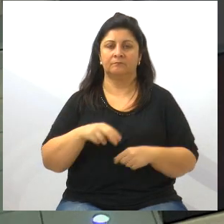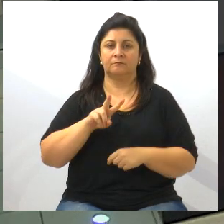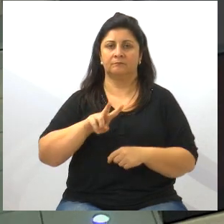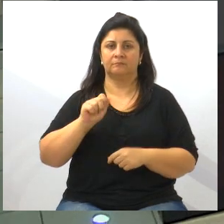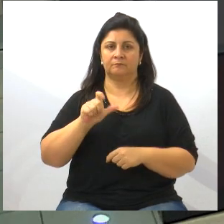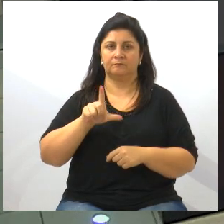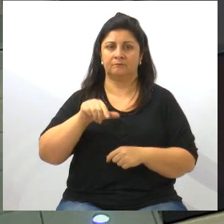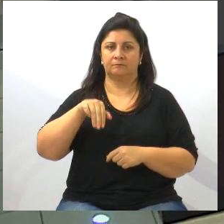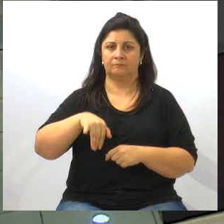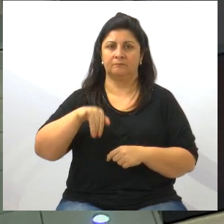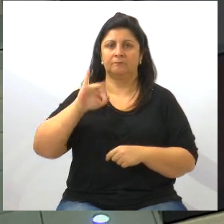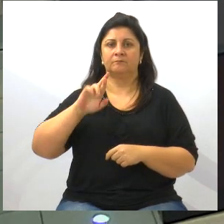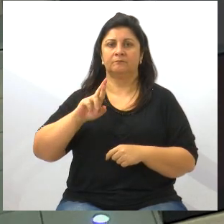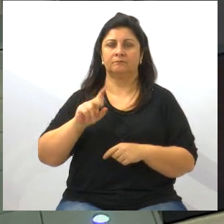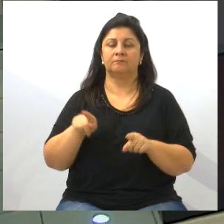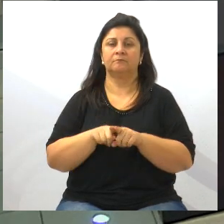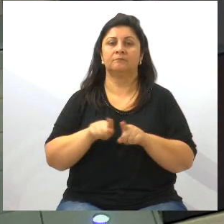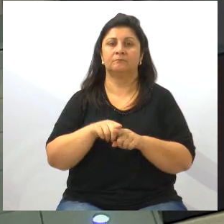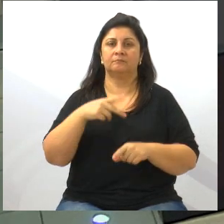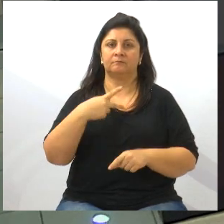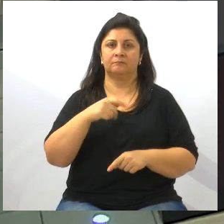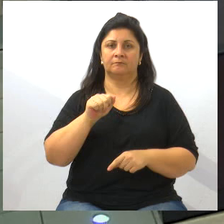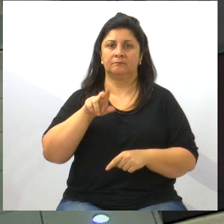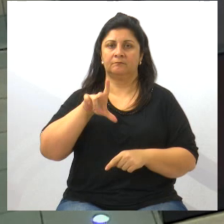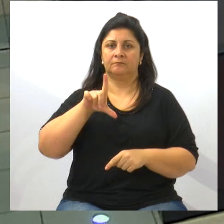Paulinho dos Condutores.